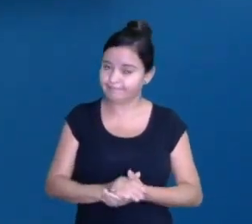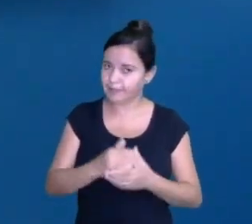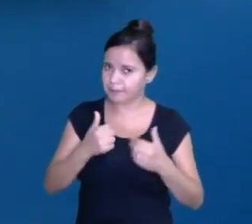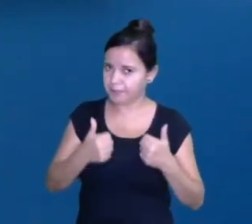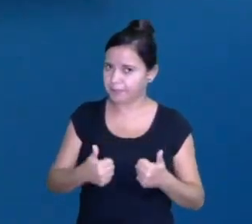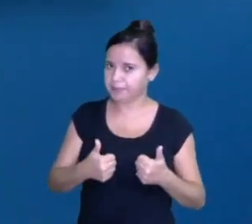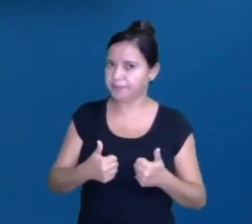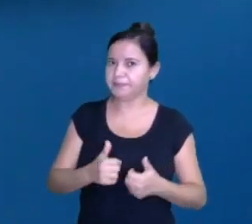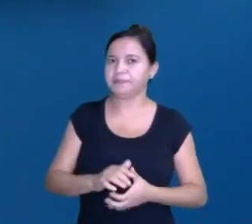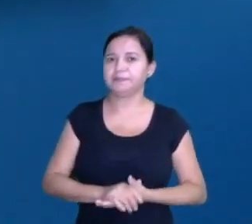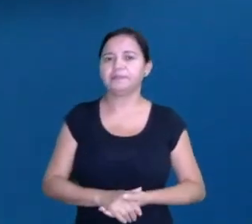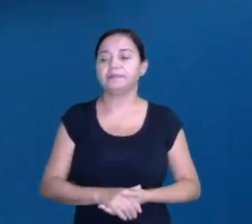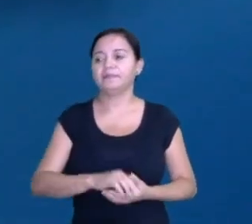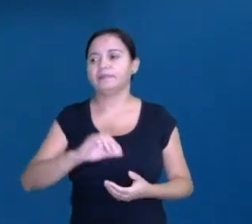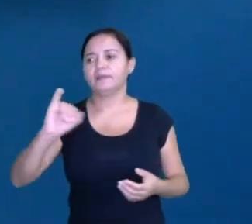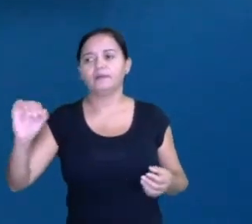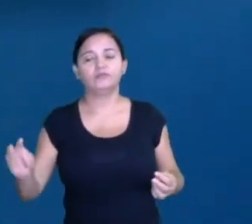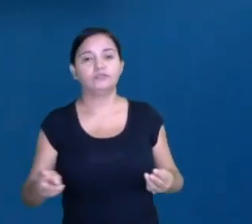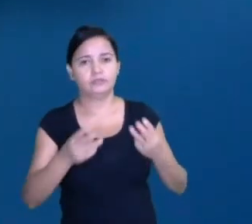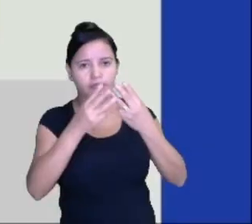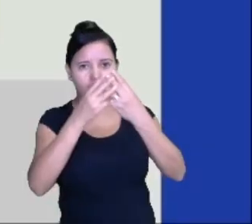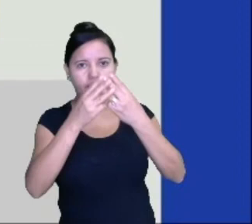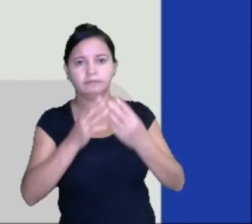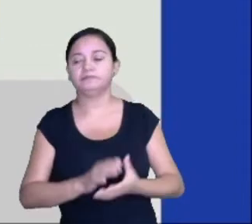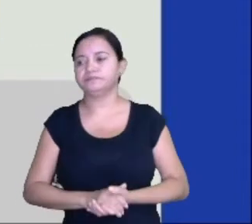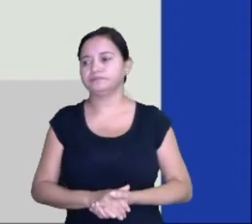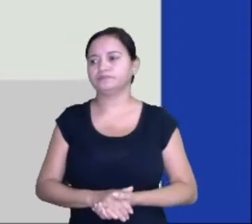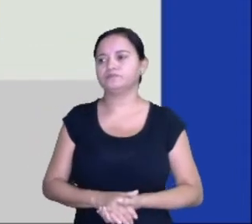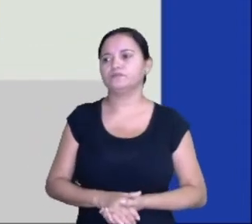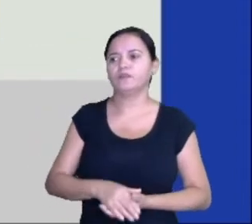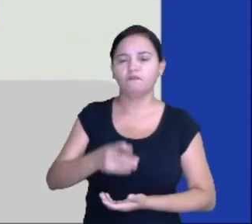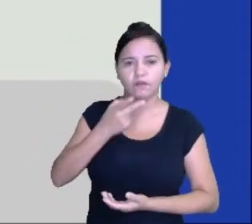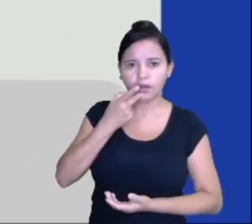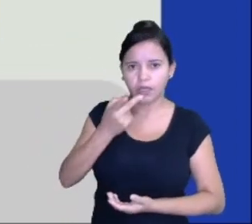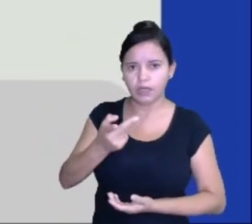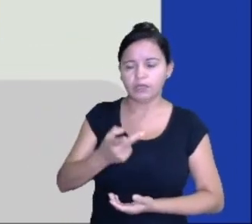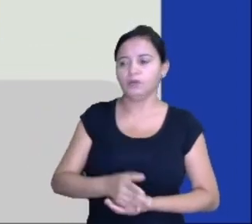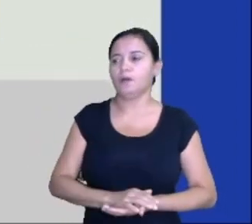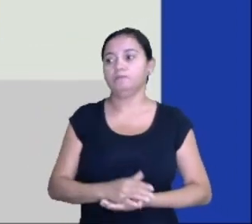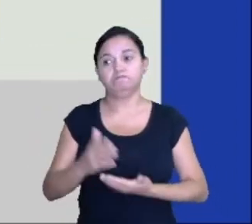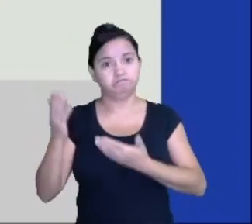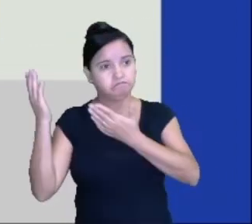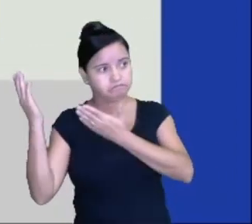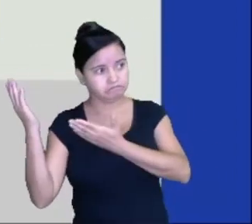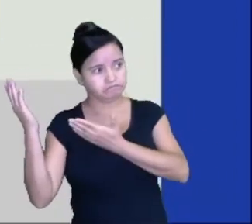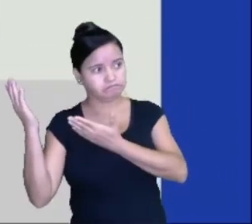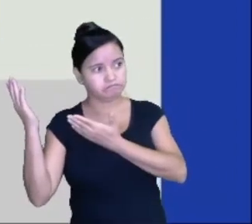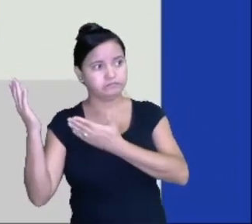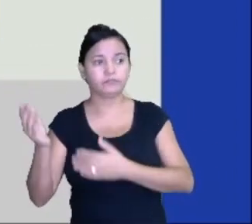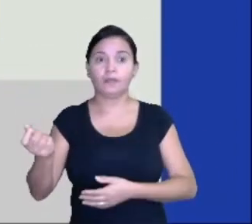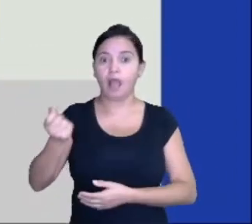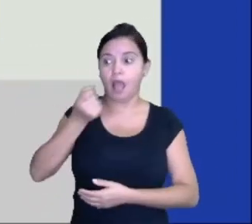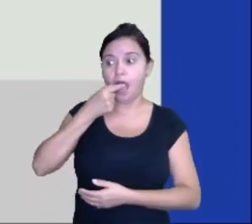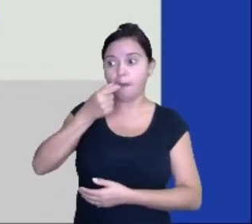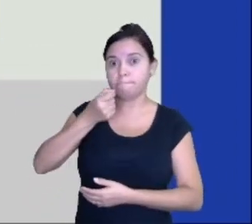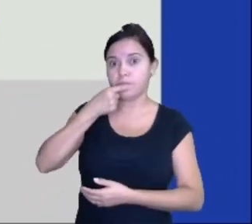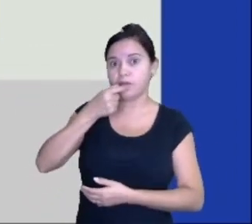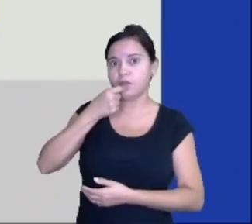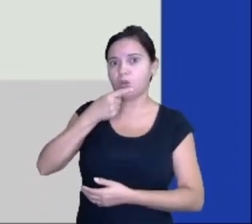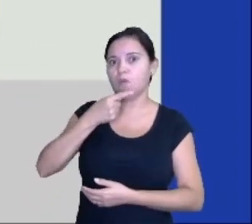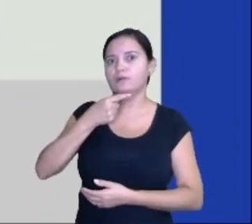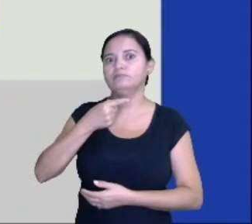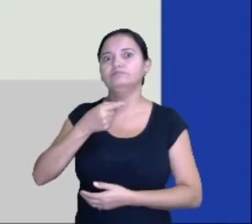bom? Então, por favor, produção, para o nosso próximo slide. Então, só reforçando, então, a pílula teve um papel fundamental